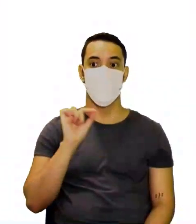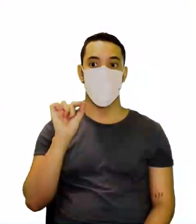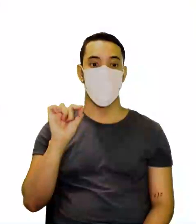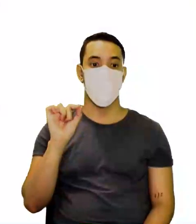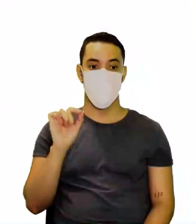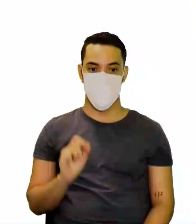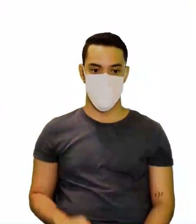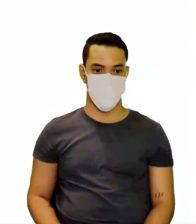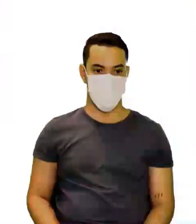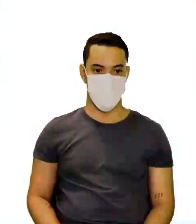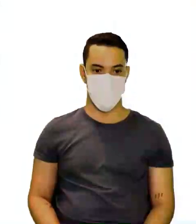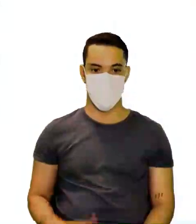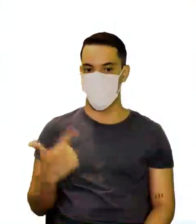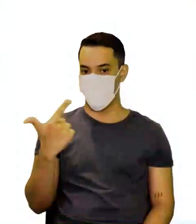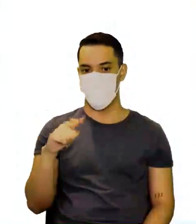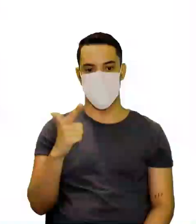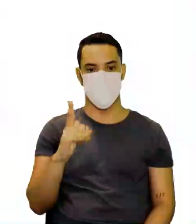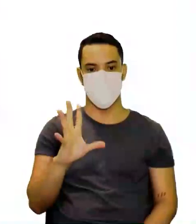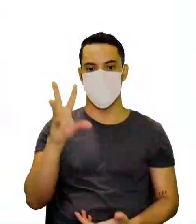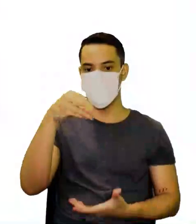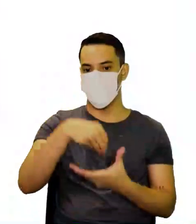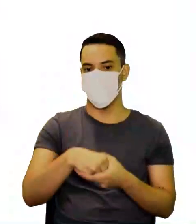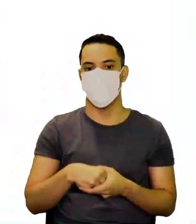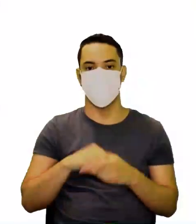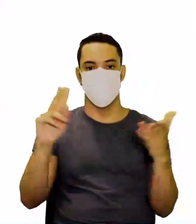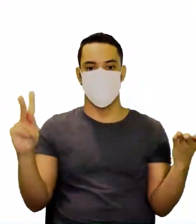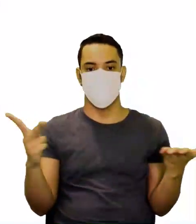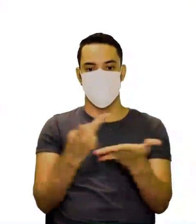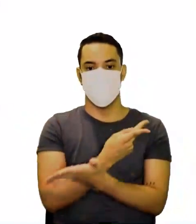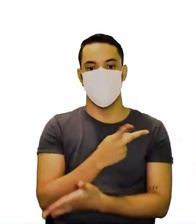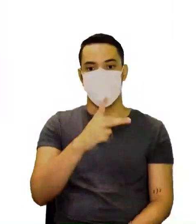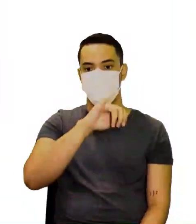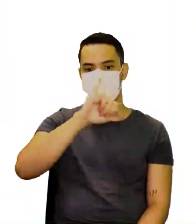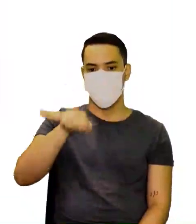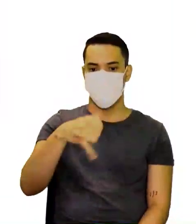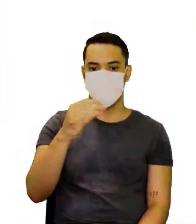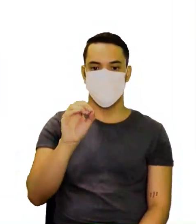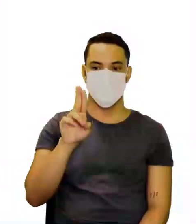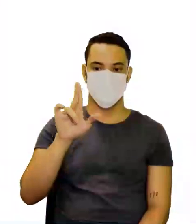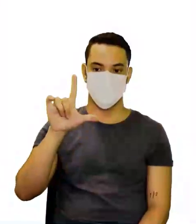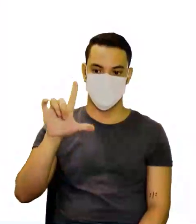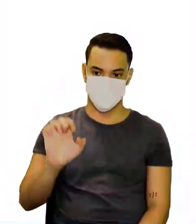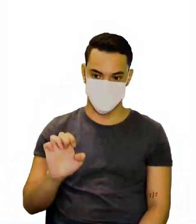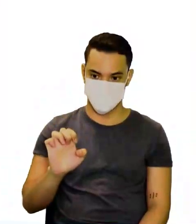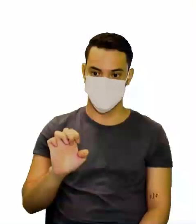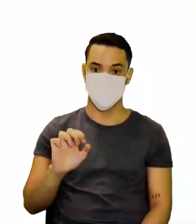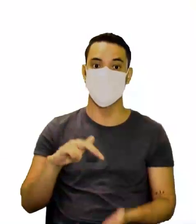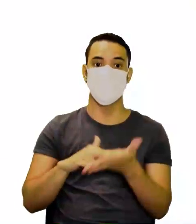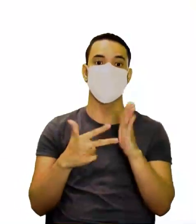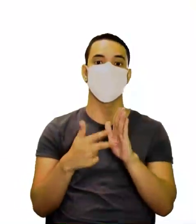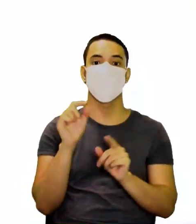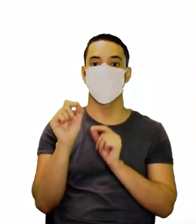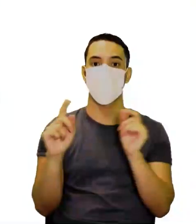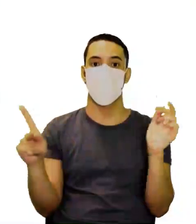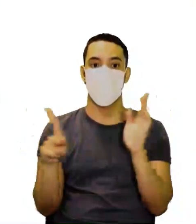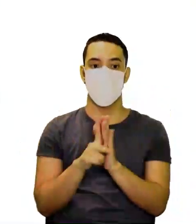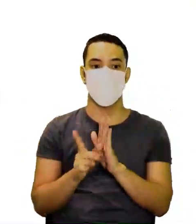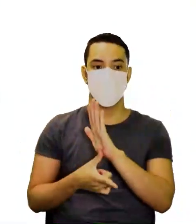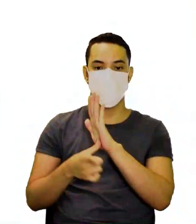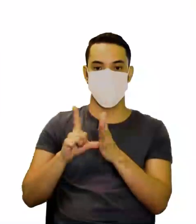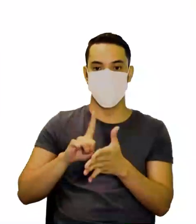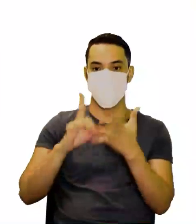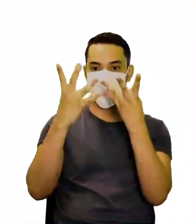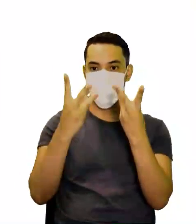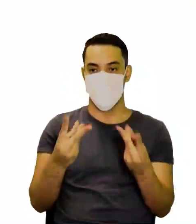que não está sujeito ao efeito Joule, né? O que seria o efeito Joule? a questão de dissipação de